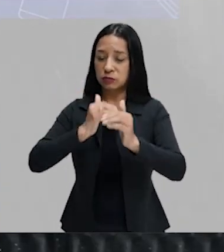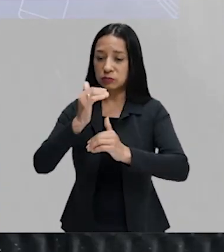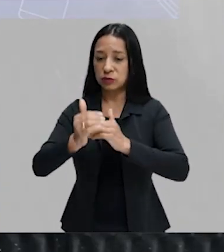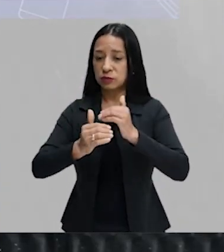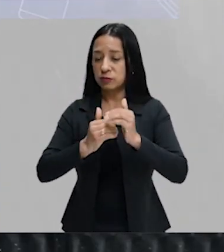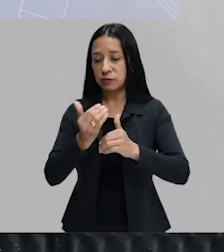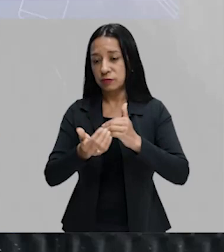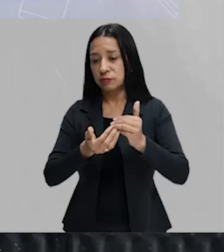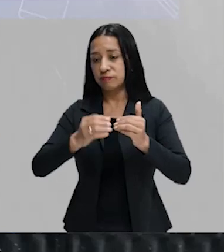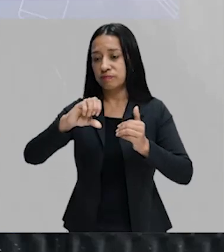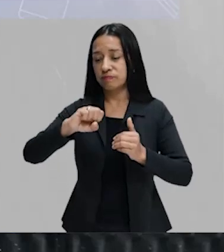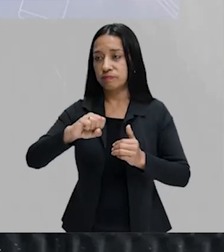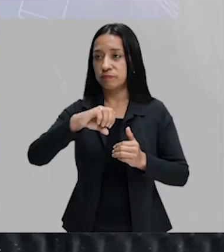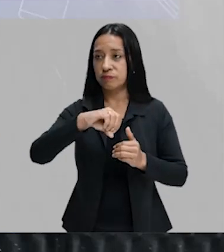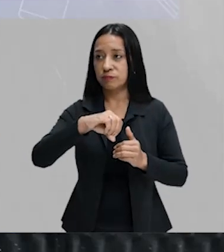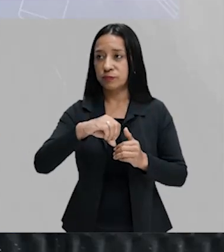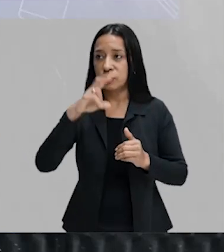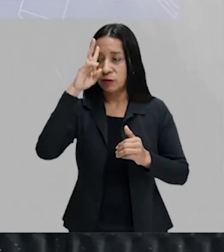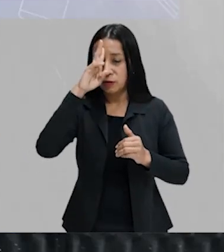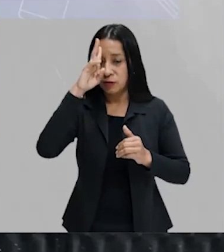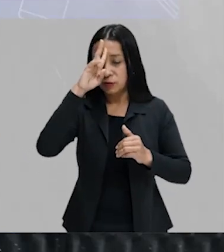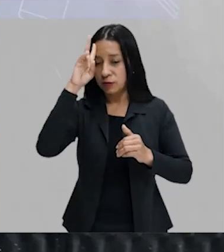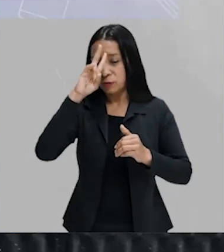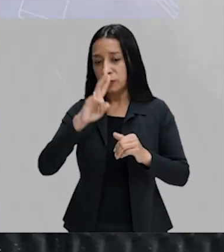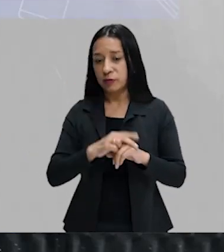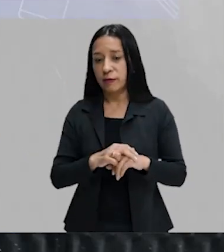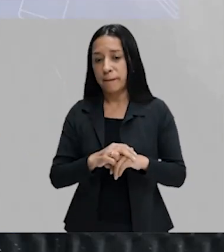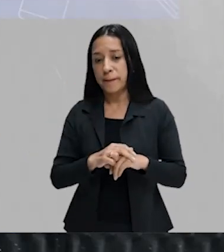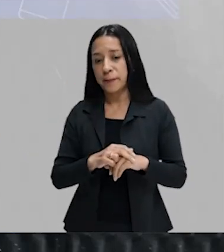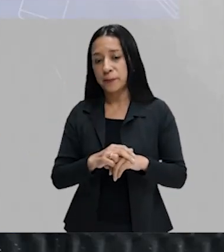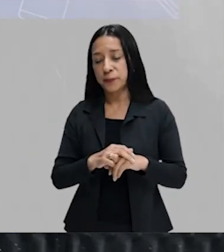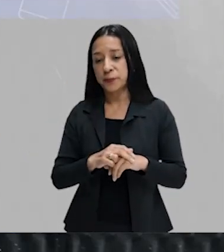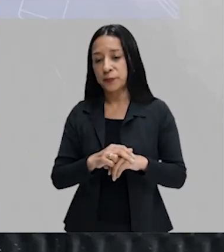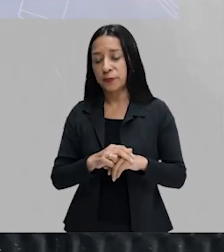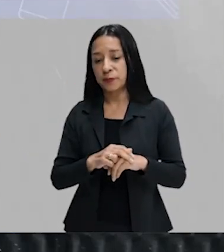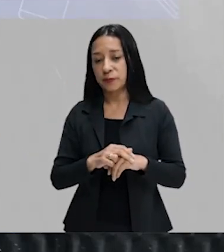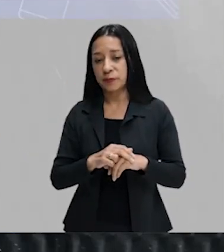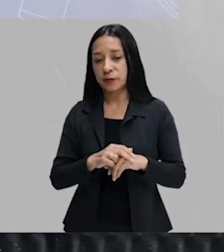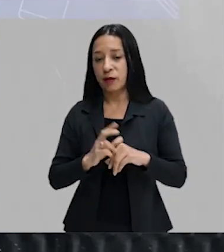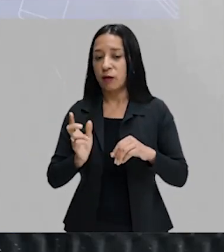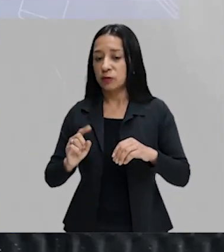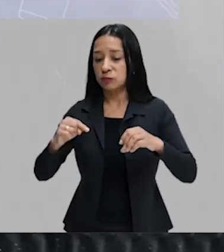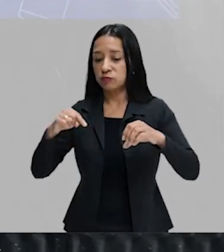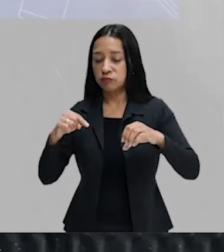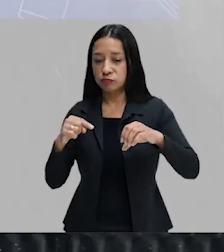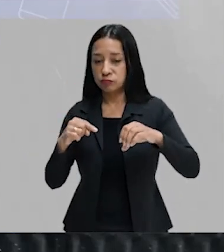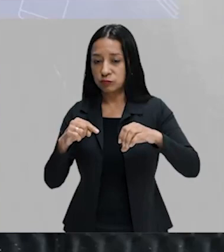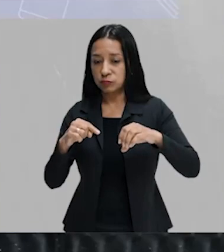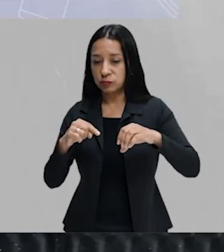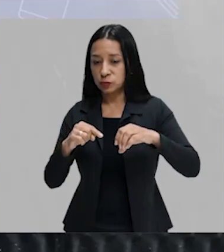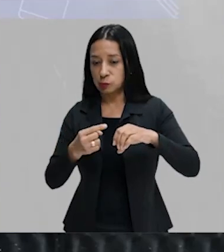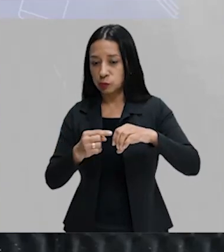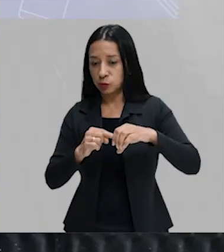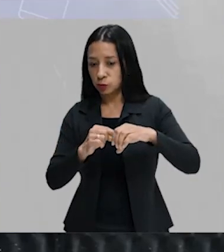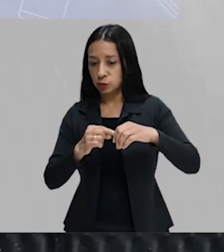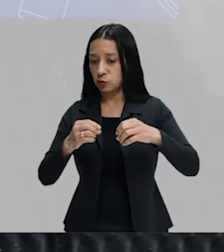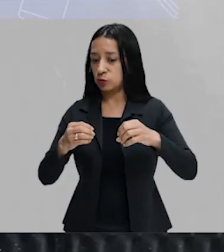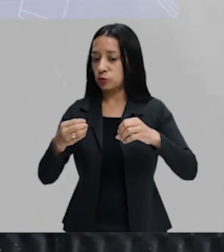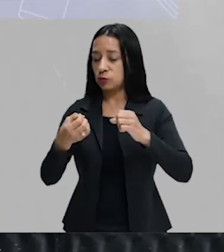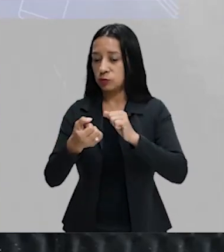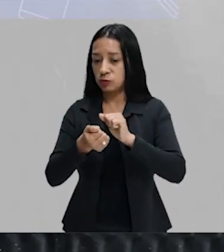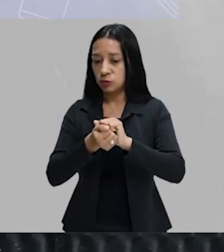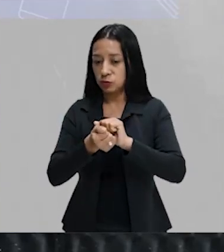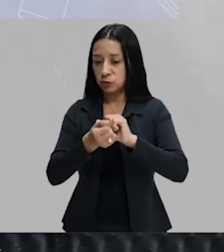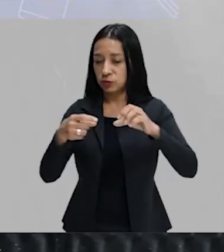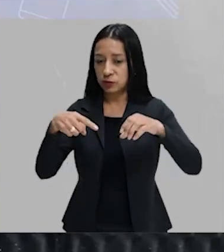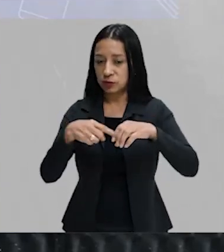formação do embrião, o embrião ele é resultante da fecundação dos gametas, né? O espermatozoide se junta com o óvulo, ele vai originar a